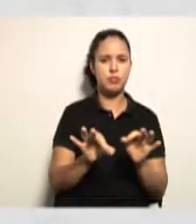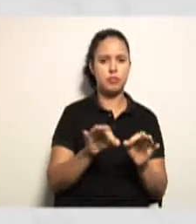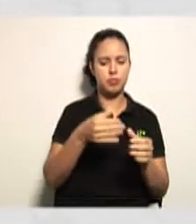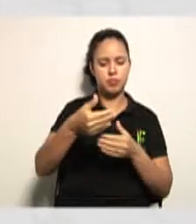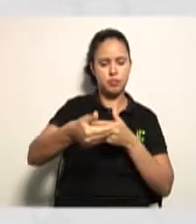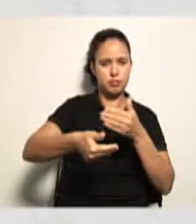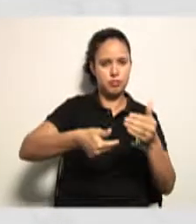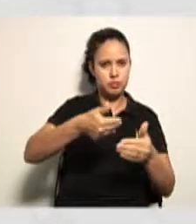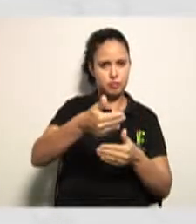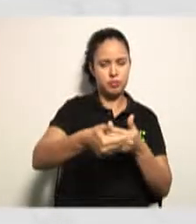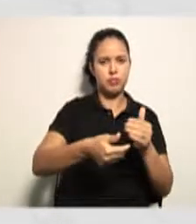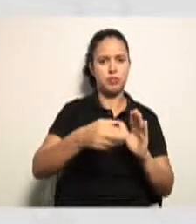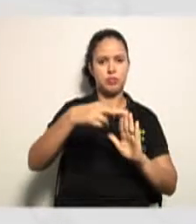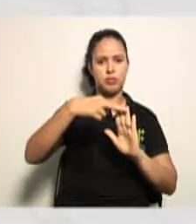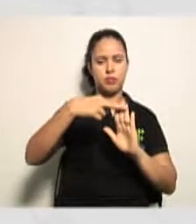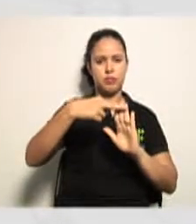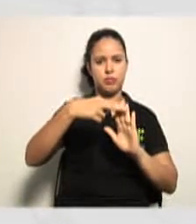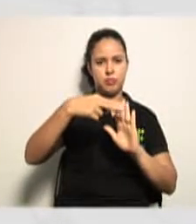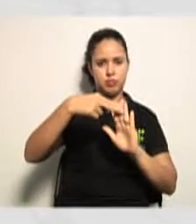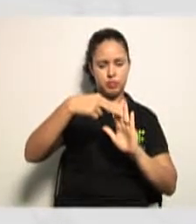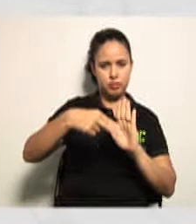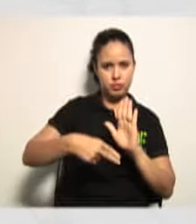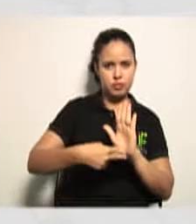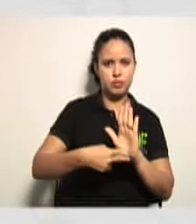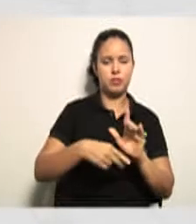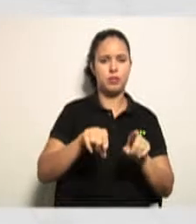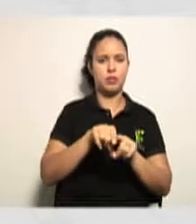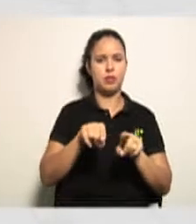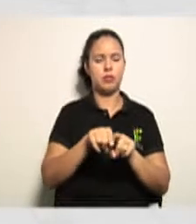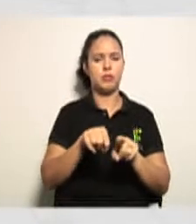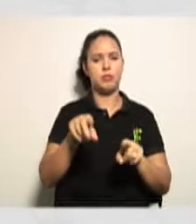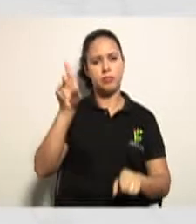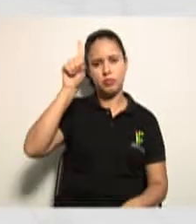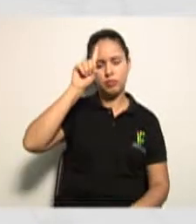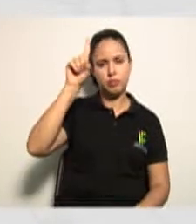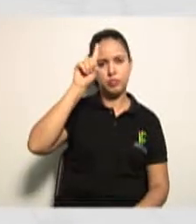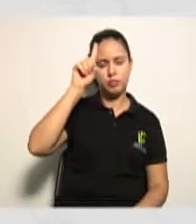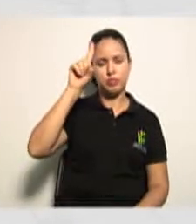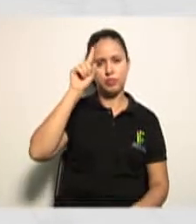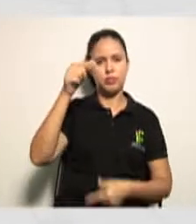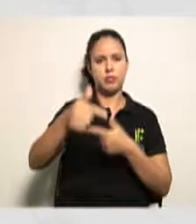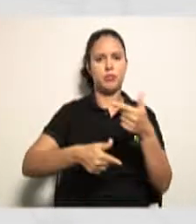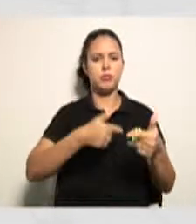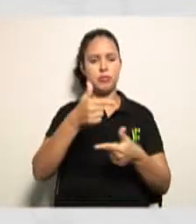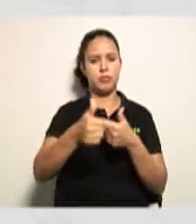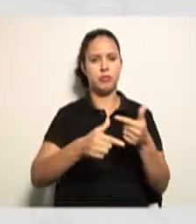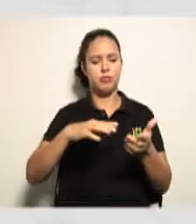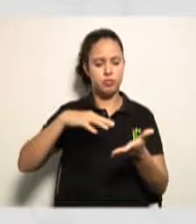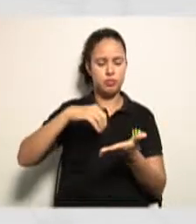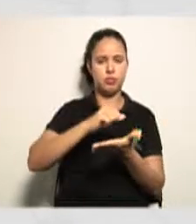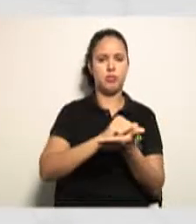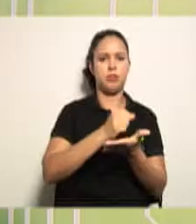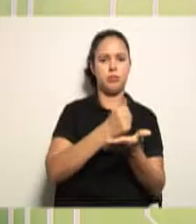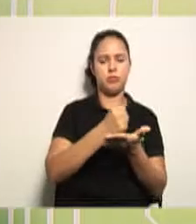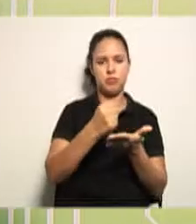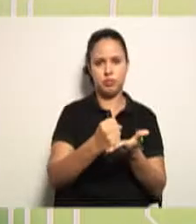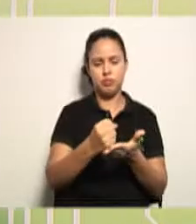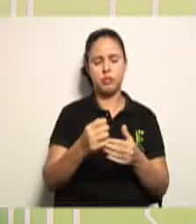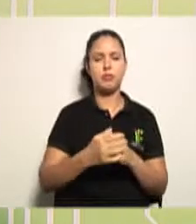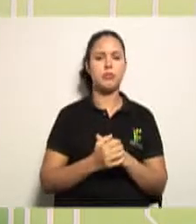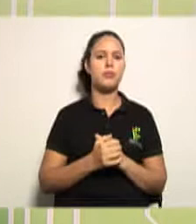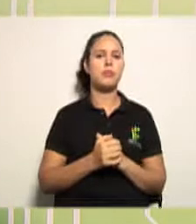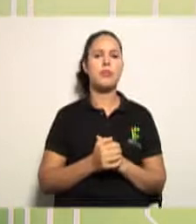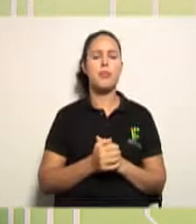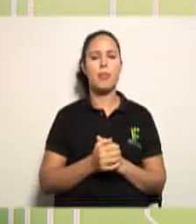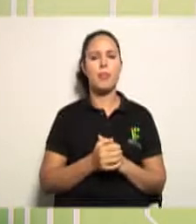procedimentos, normas e rotinas de trabalho, formalidades e registros. Hoje a gente escuta muito falar, isso